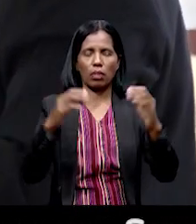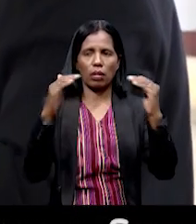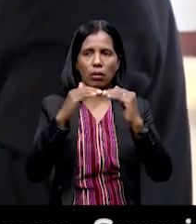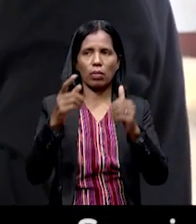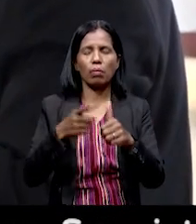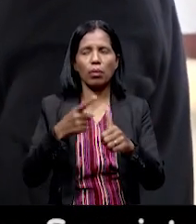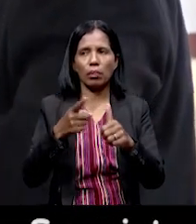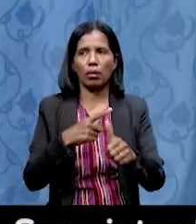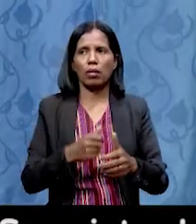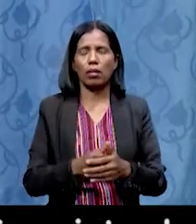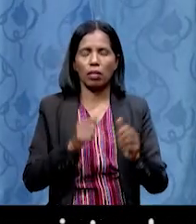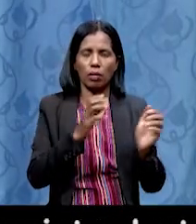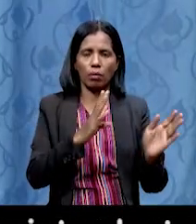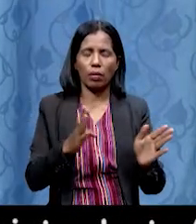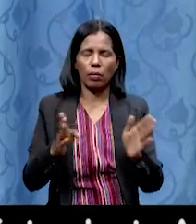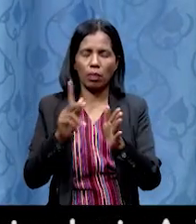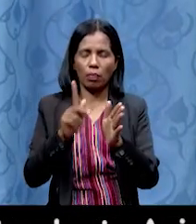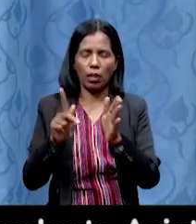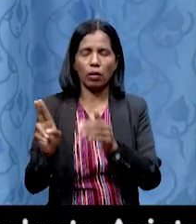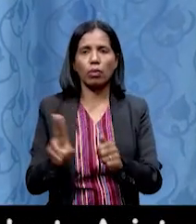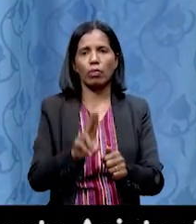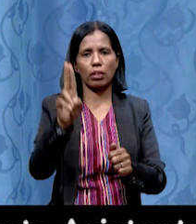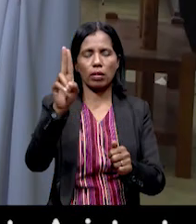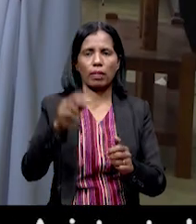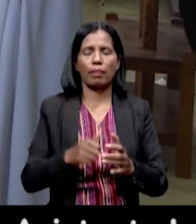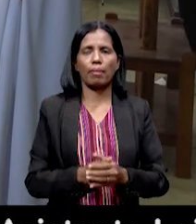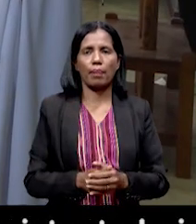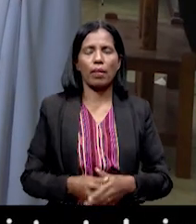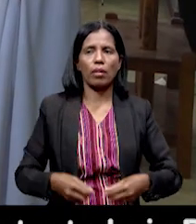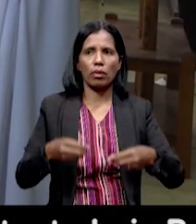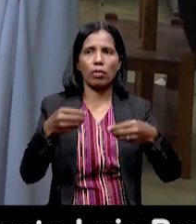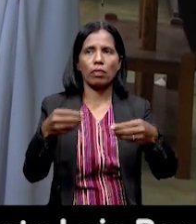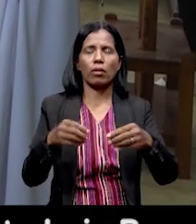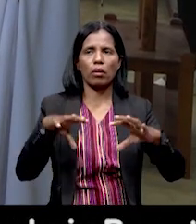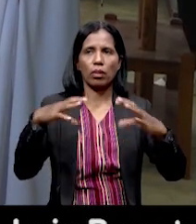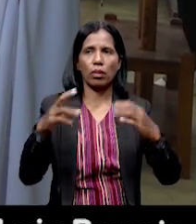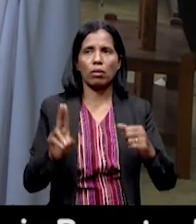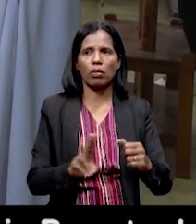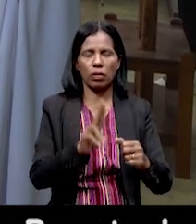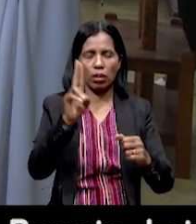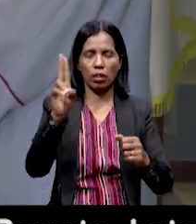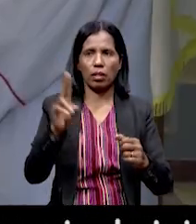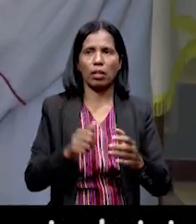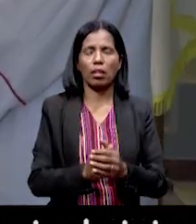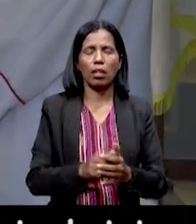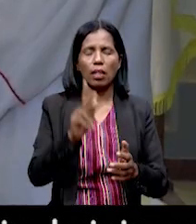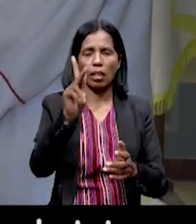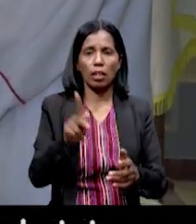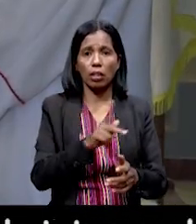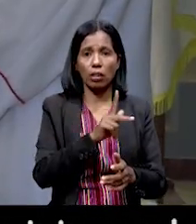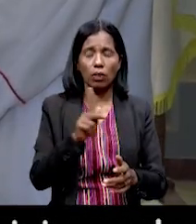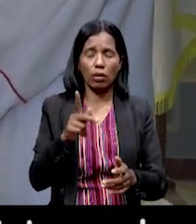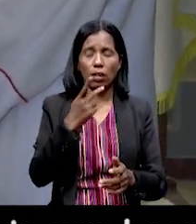Huluk Senado, onde prepara plano Universidade Nian. Além de foi posse ba Conselho Universitário Universidade Católica